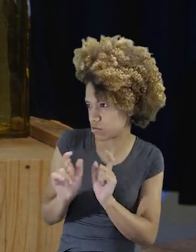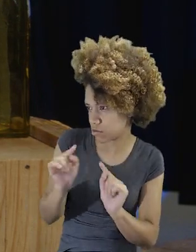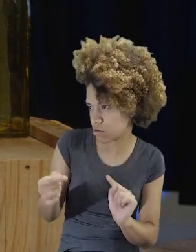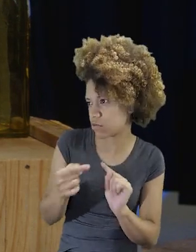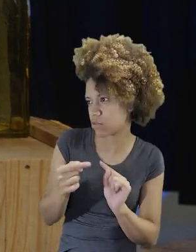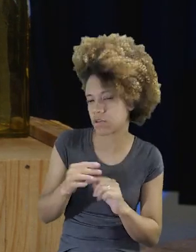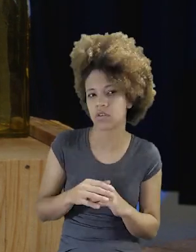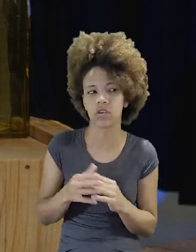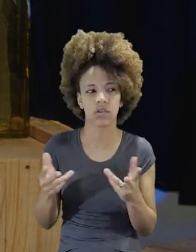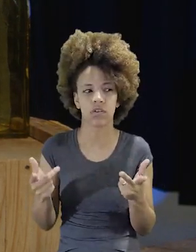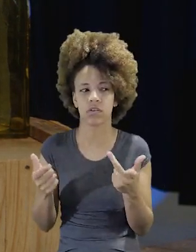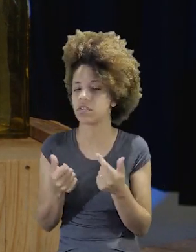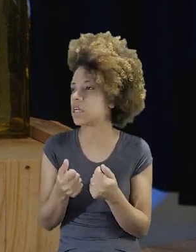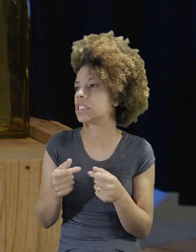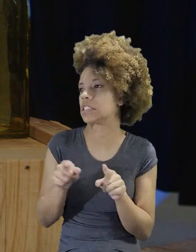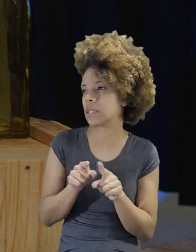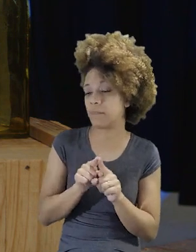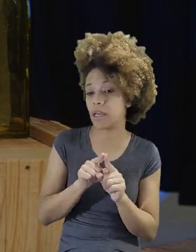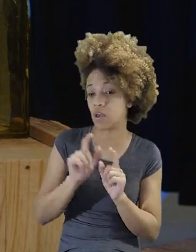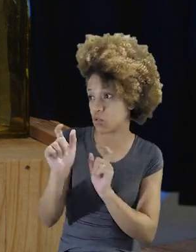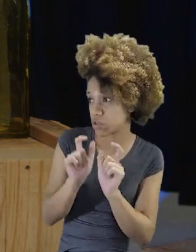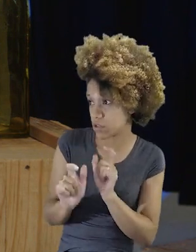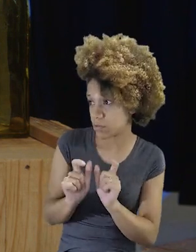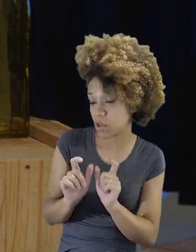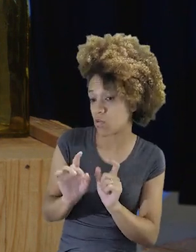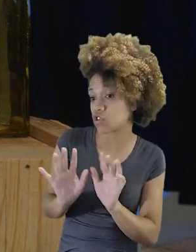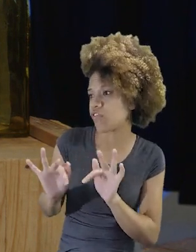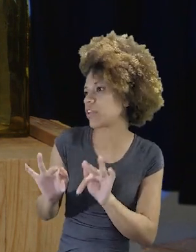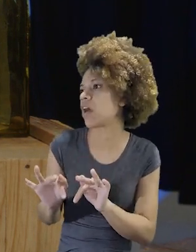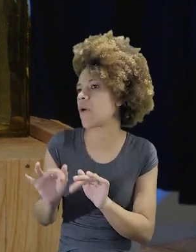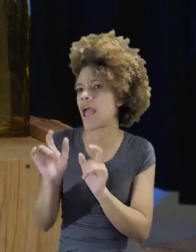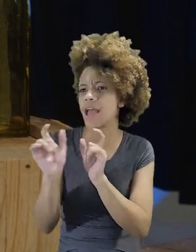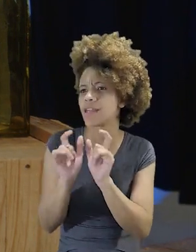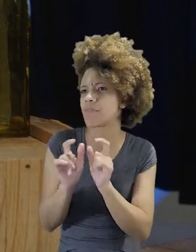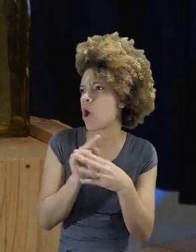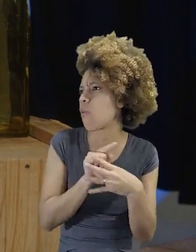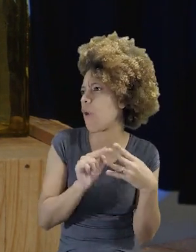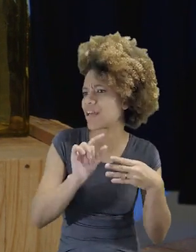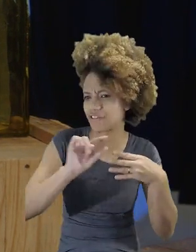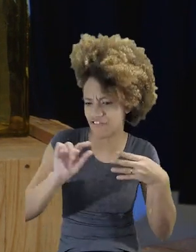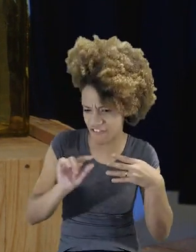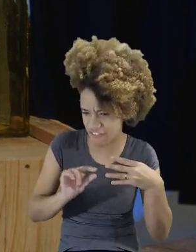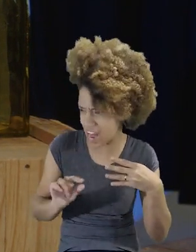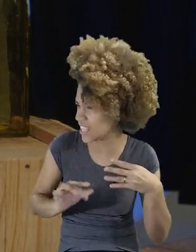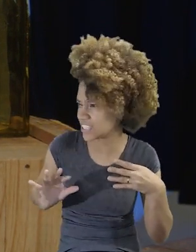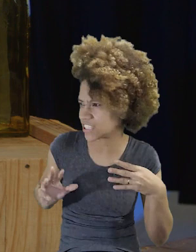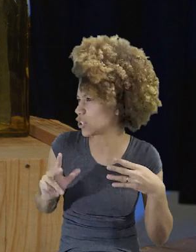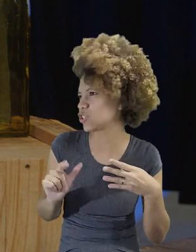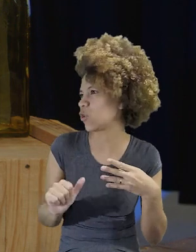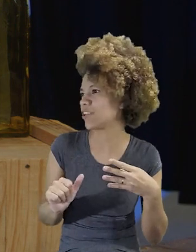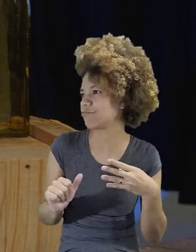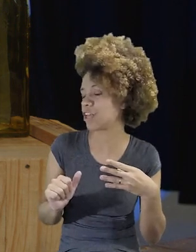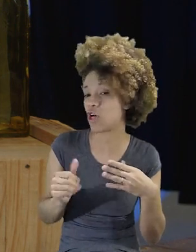de construção de rima né cara muita silábicas que são aquelas rimas o cara não Rima só o final o cara rima quatro frases